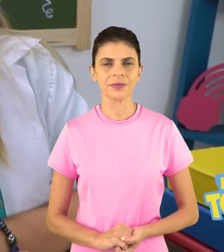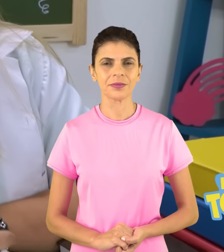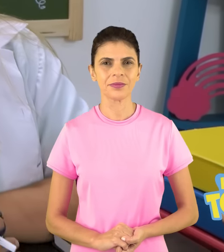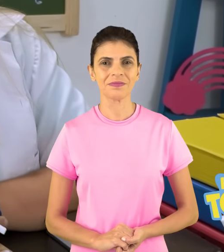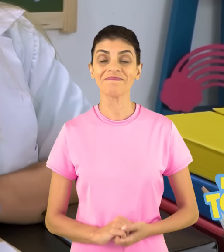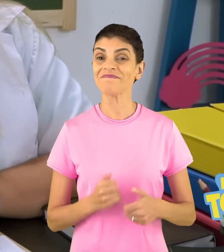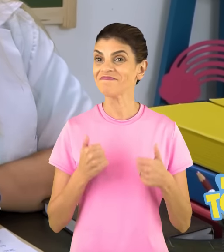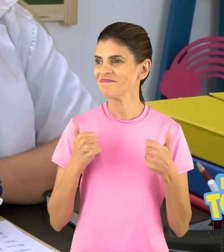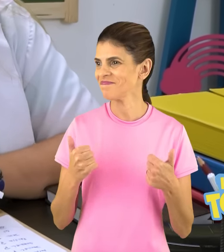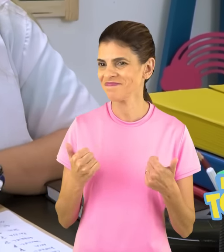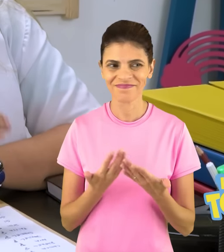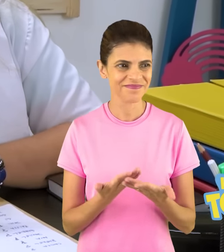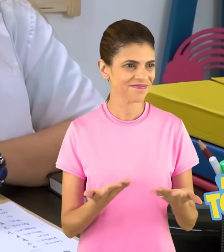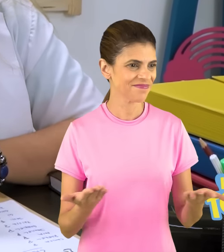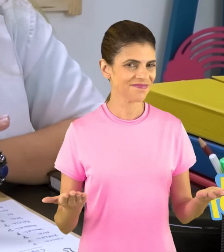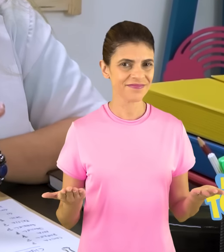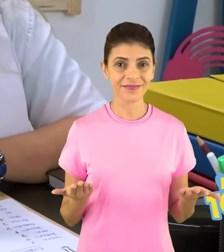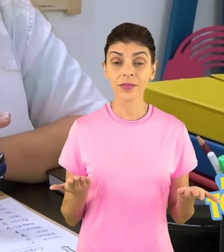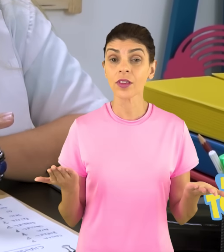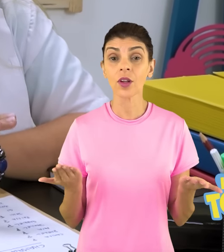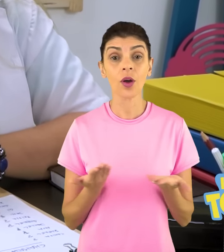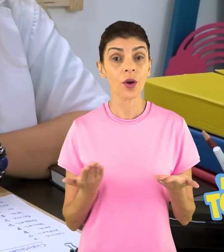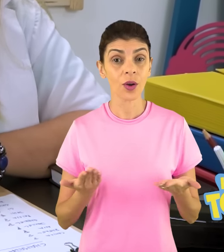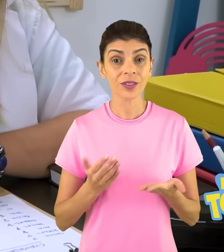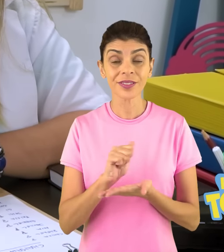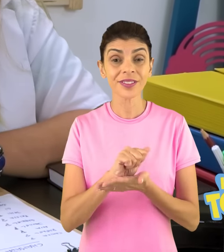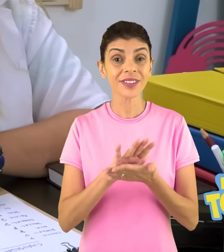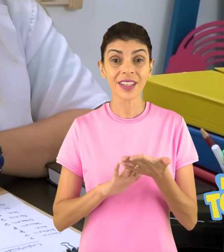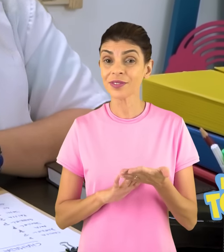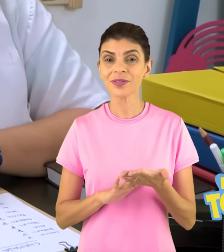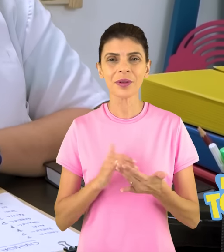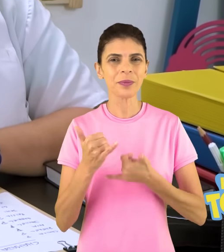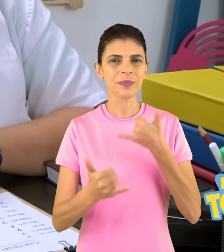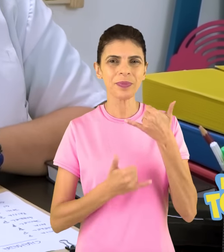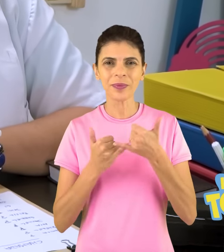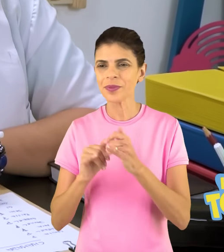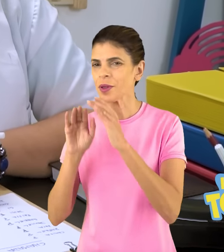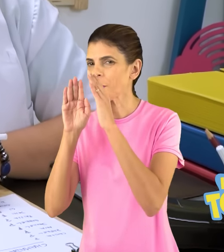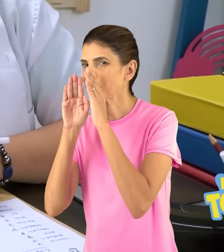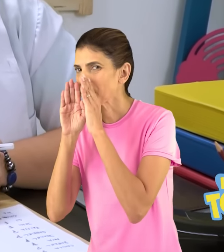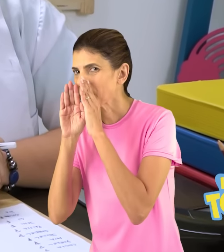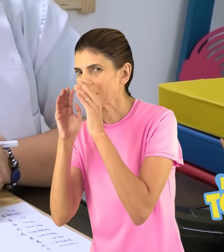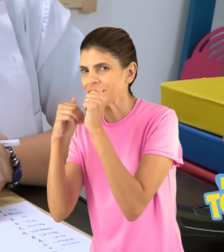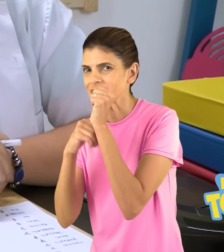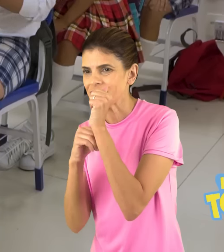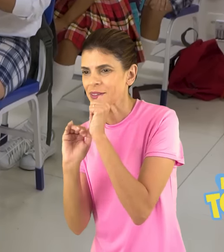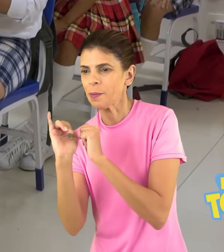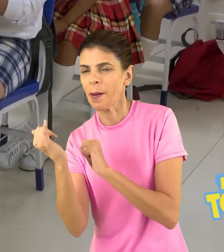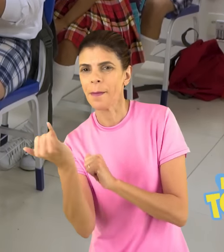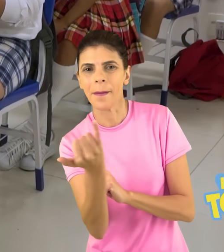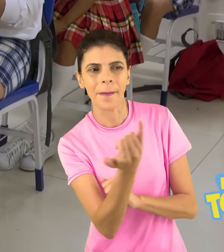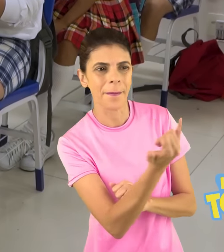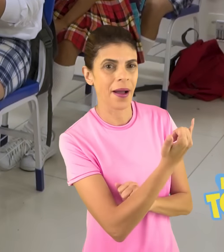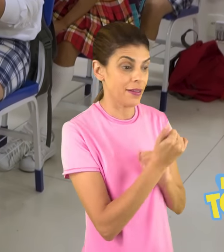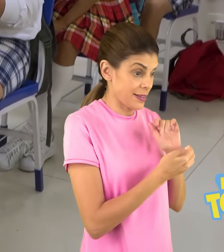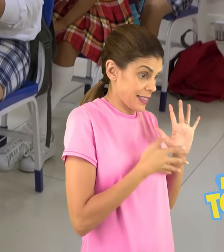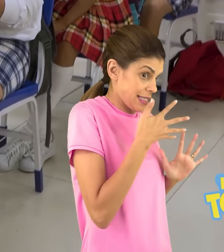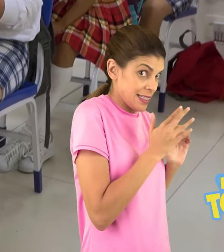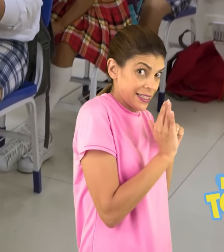Muito bem, alunos. A atividade de hoje vai ser a brincadeira do telefone sem fio. Vocês conhecem? Sim!